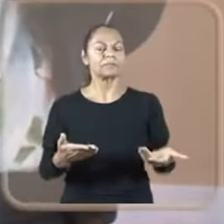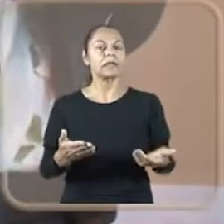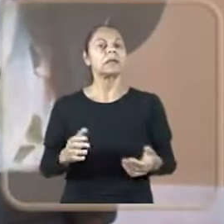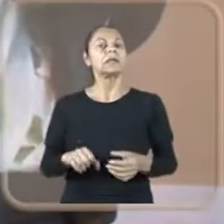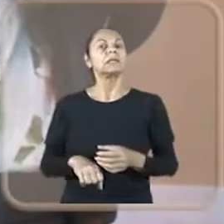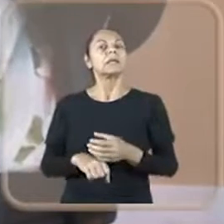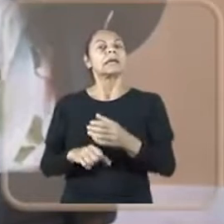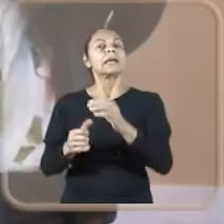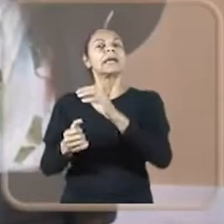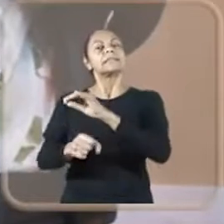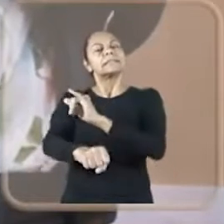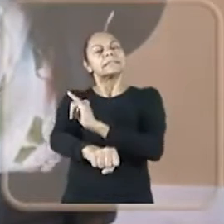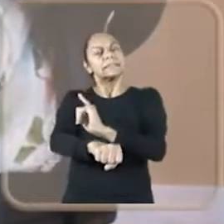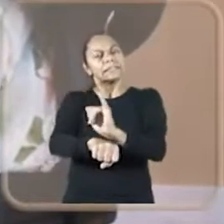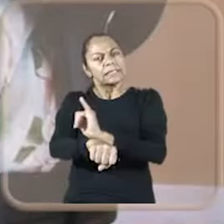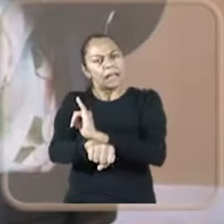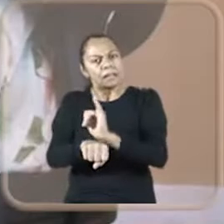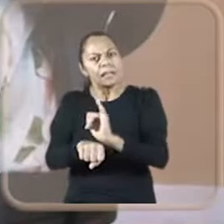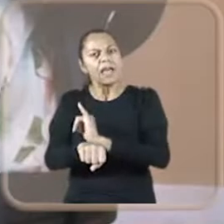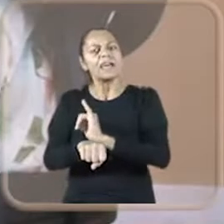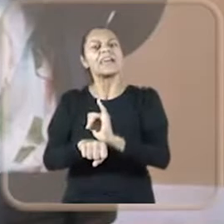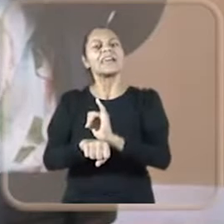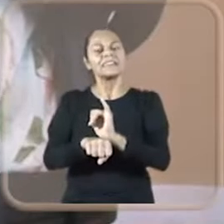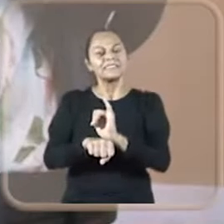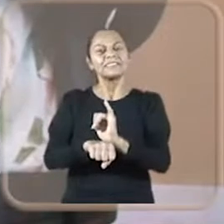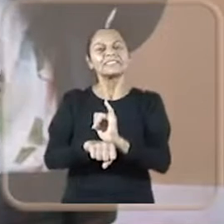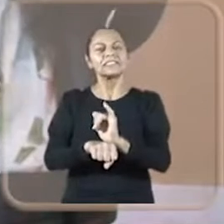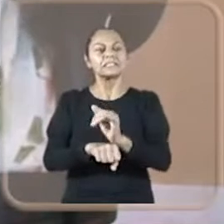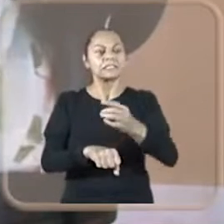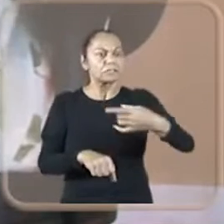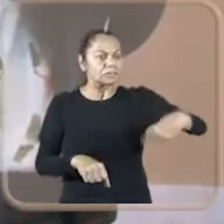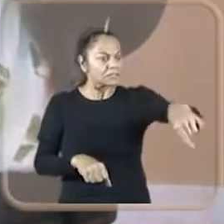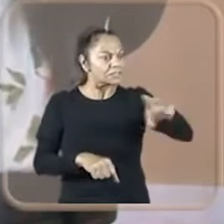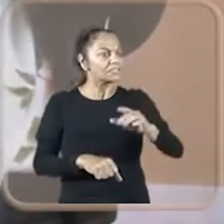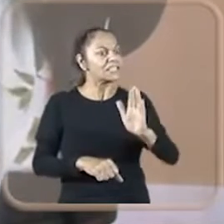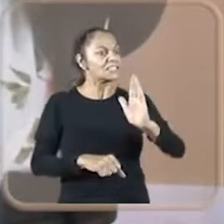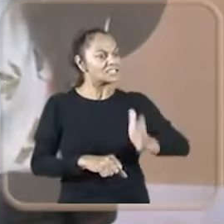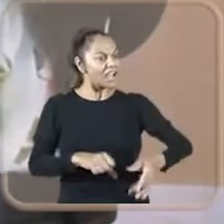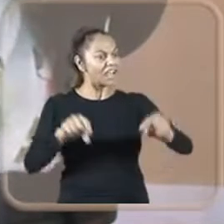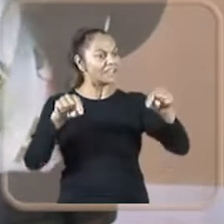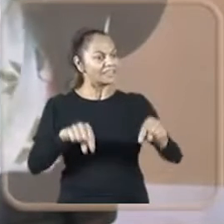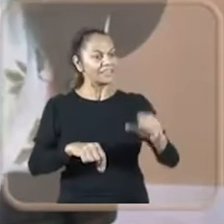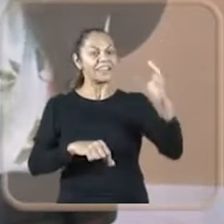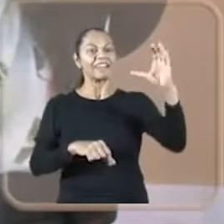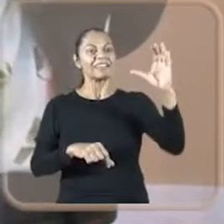essas técnicas que vocês já utilizam aqui em Cariacica, que tomara que continuem